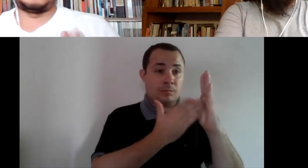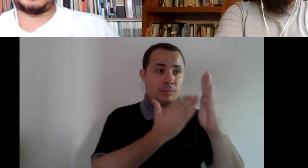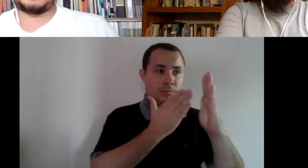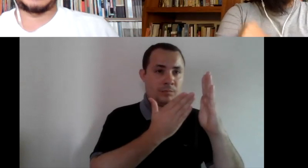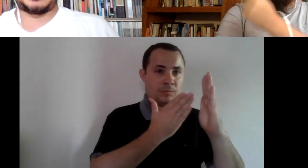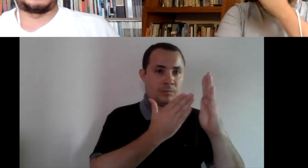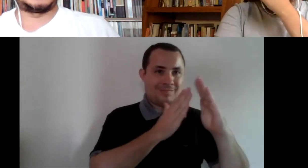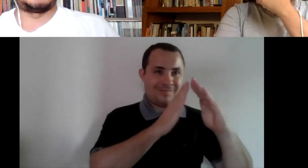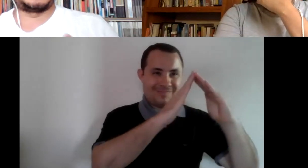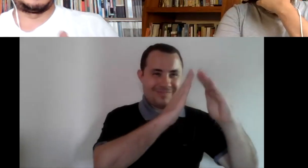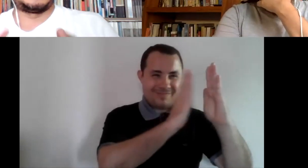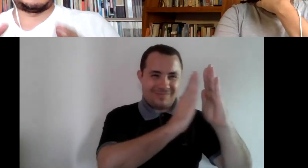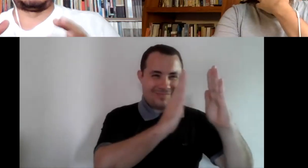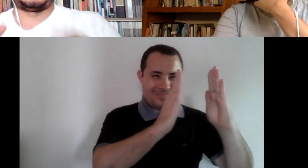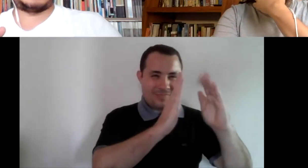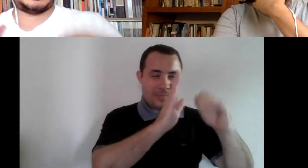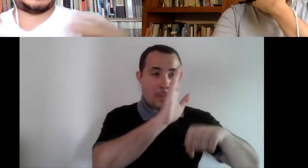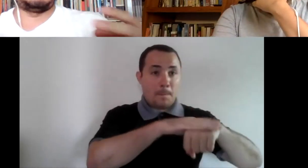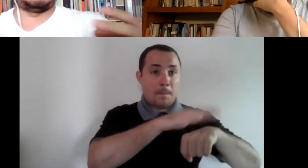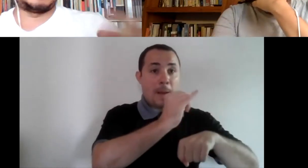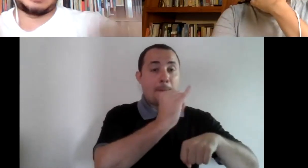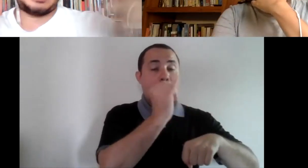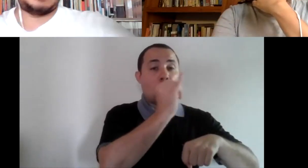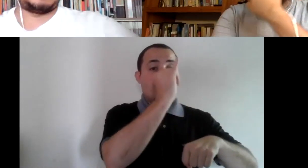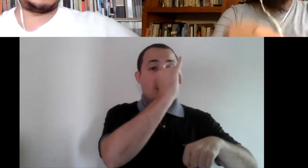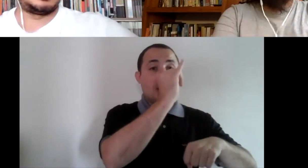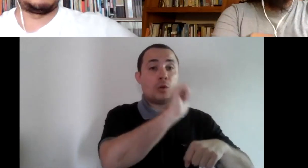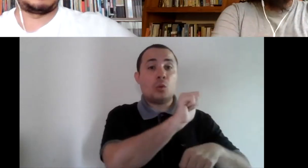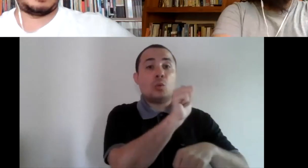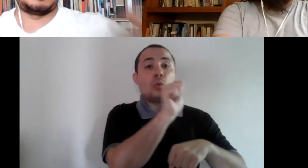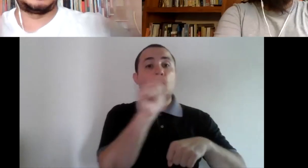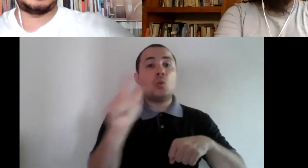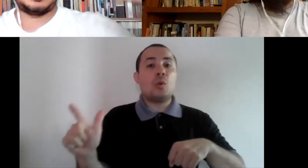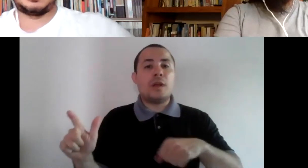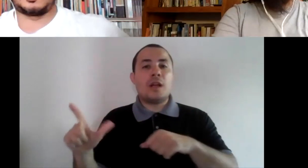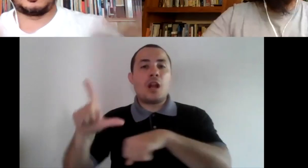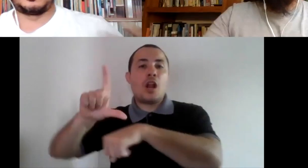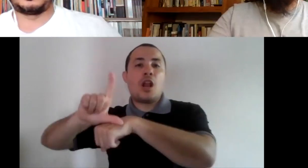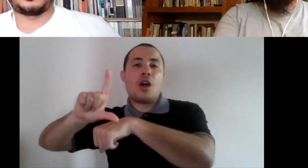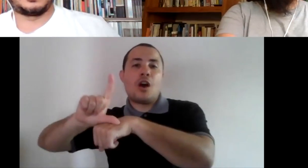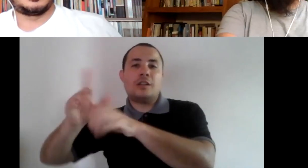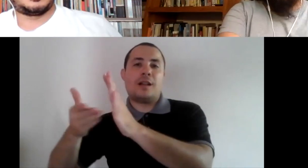isso é fundamental, assim, porque a biblioteca é que mantém o acervo, né? Mantém